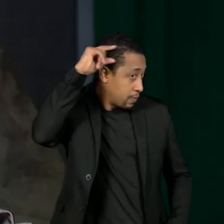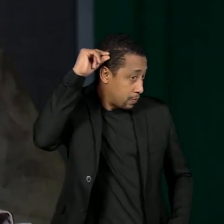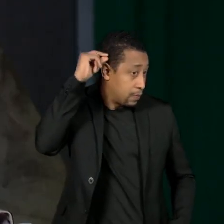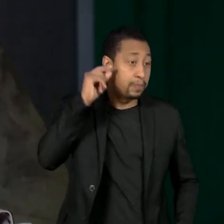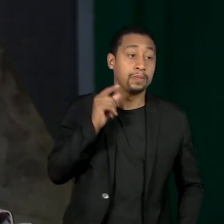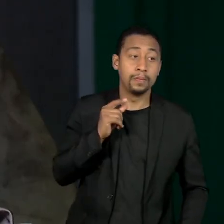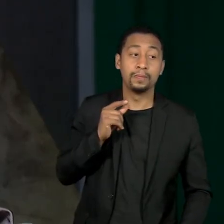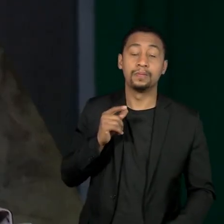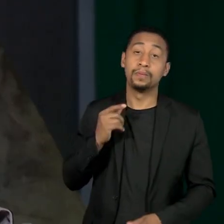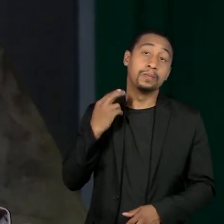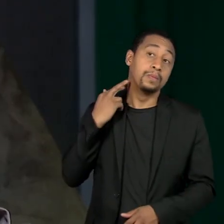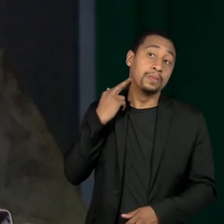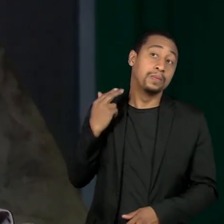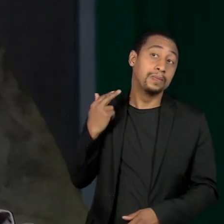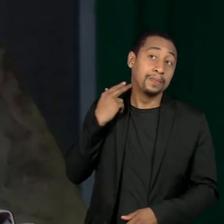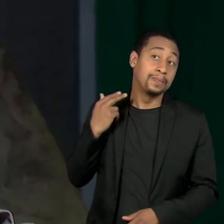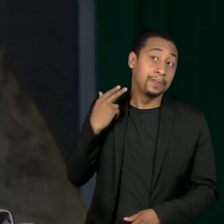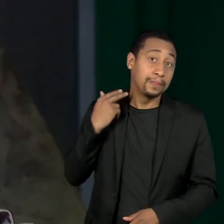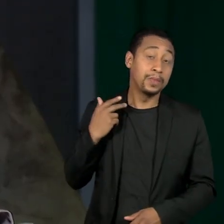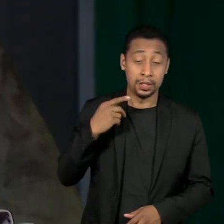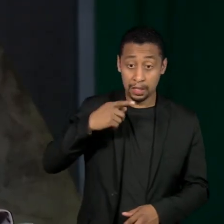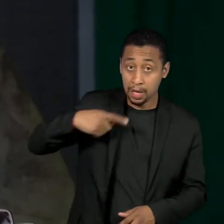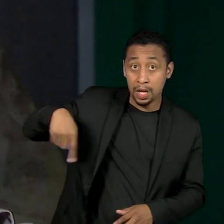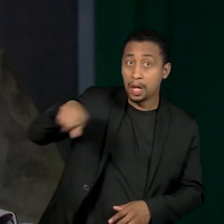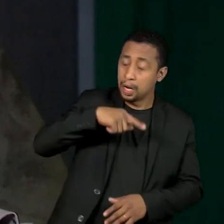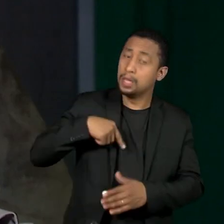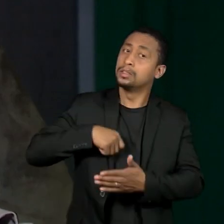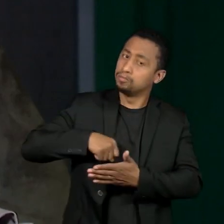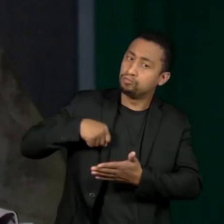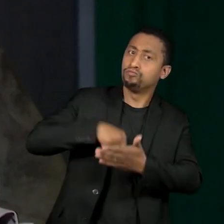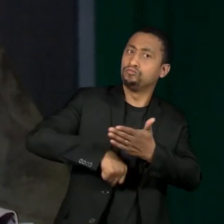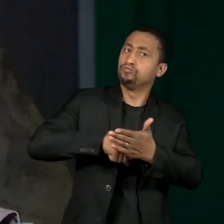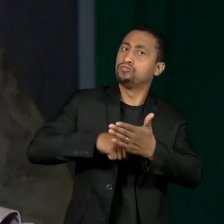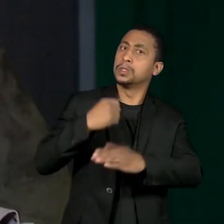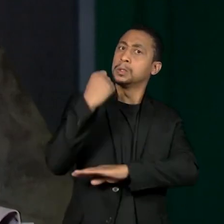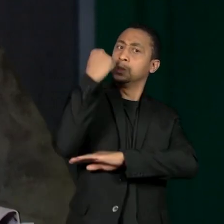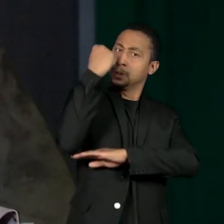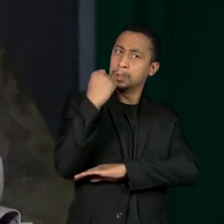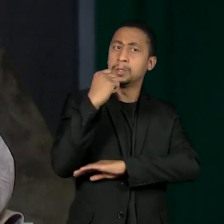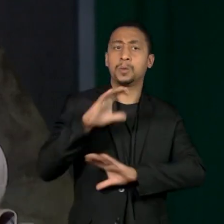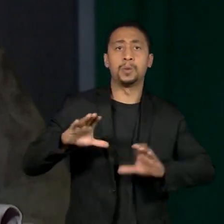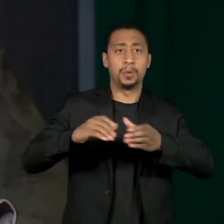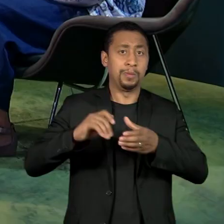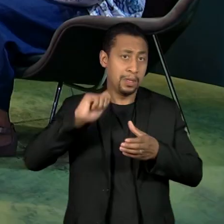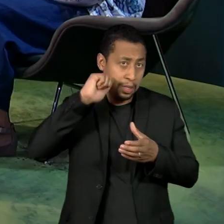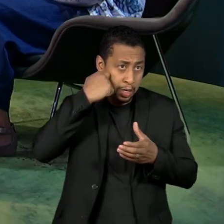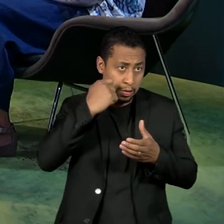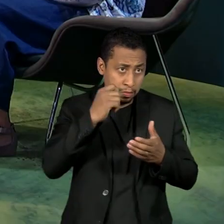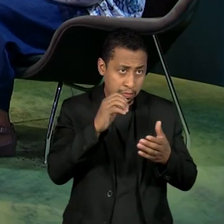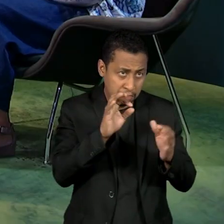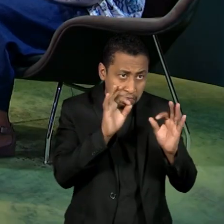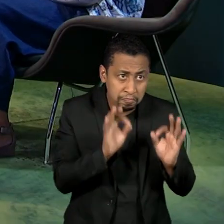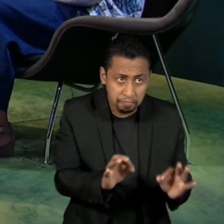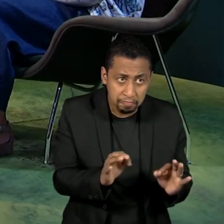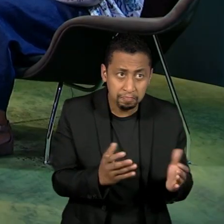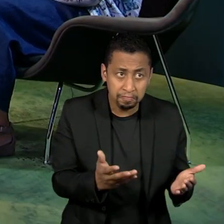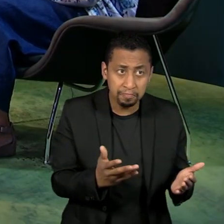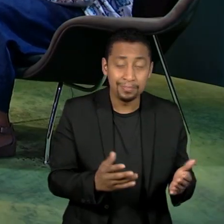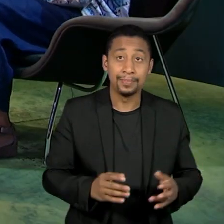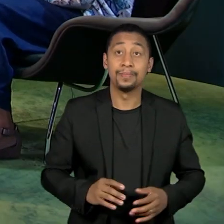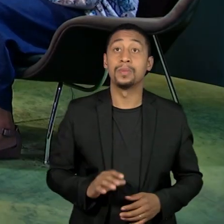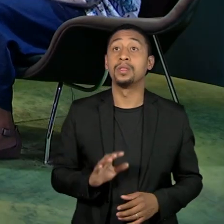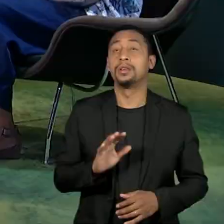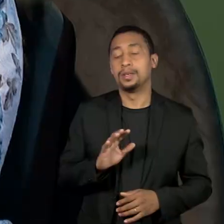a literatura é uma ferramenta de resistência e expressão da população negra? Né? É isso, Elisandra? Sim,